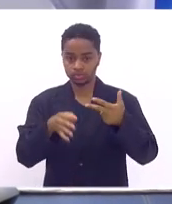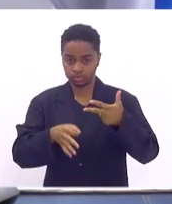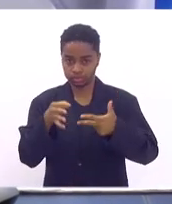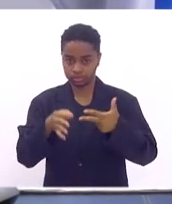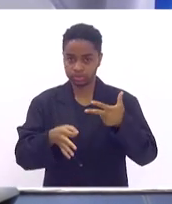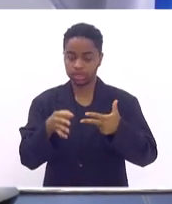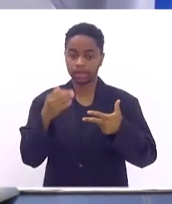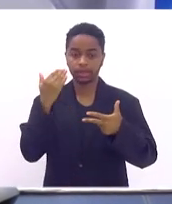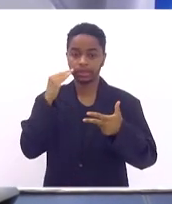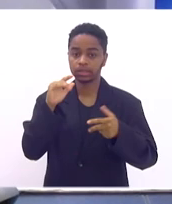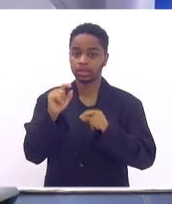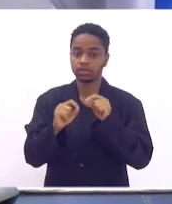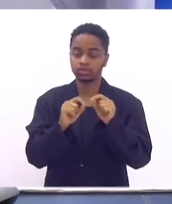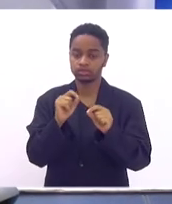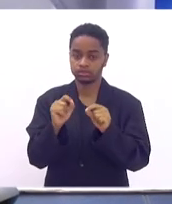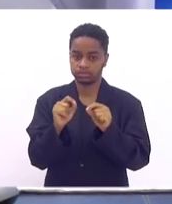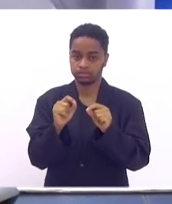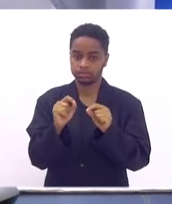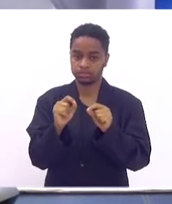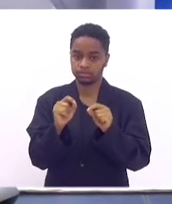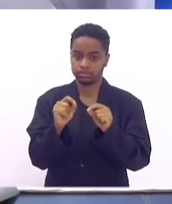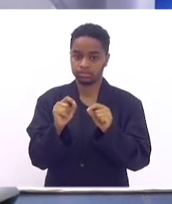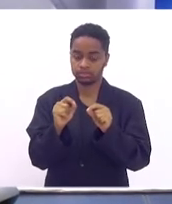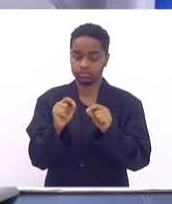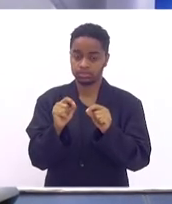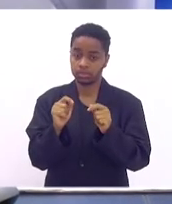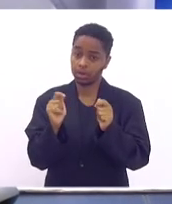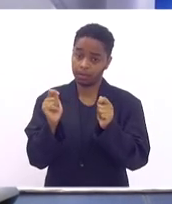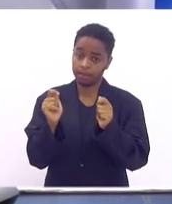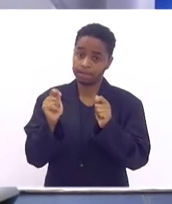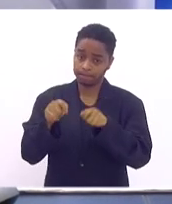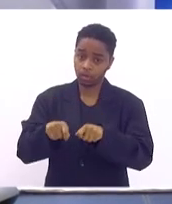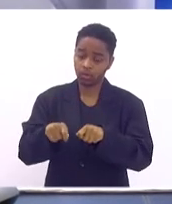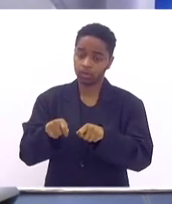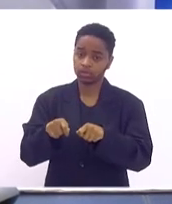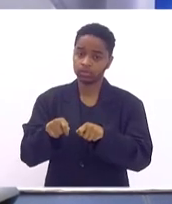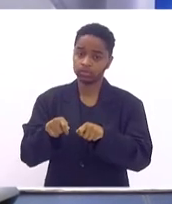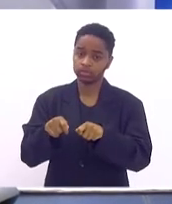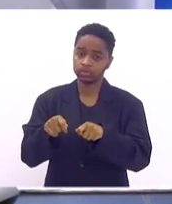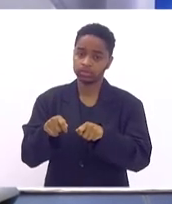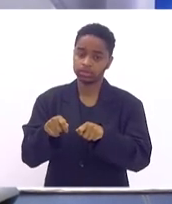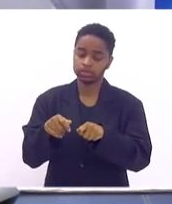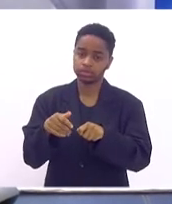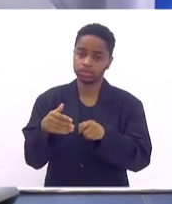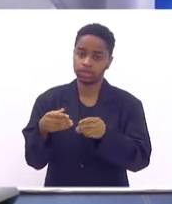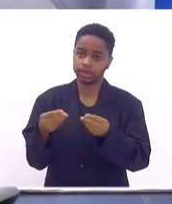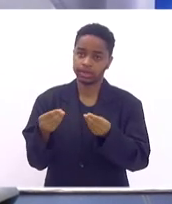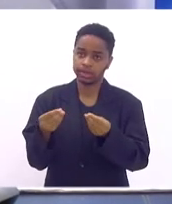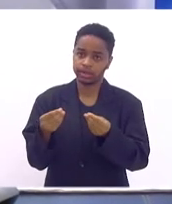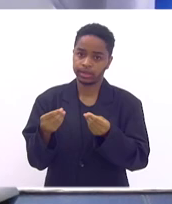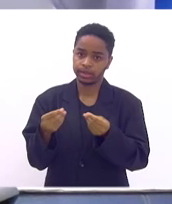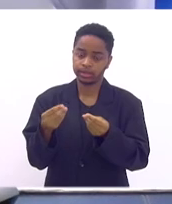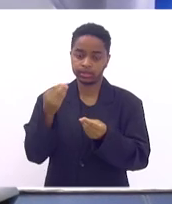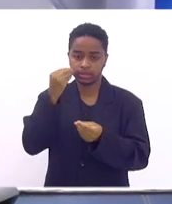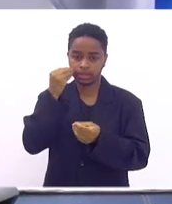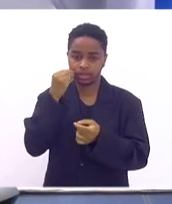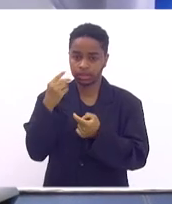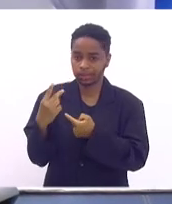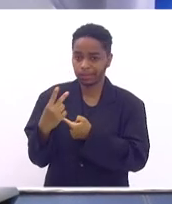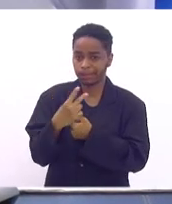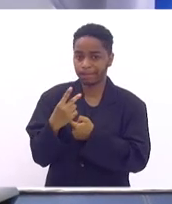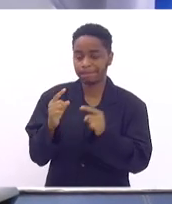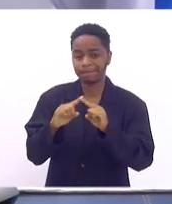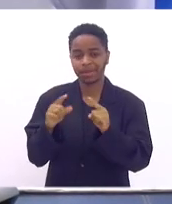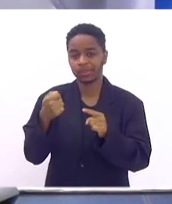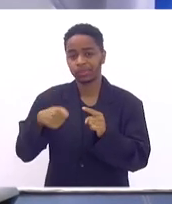um entendimento consolidado que é possível ser buscada uma medida protetiva sem